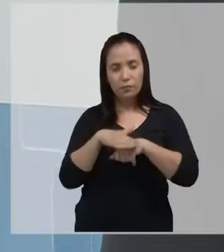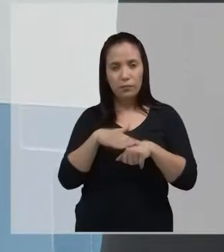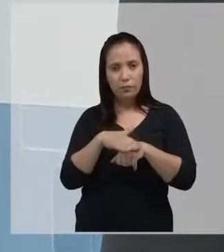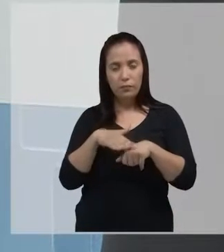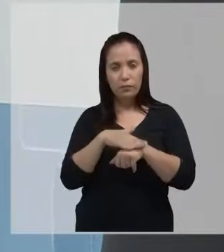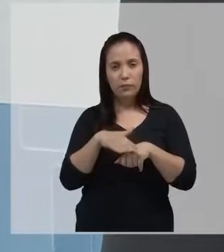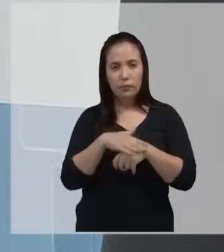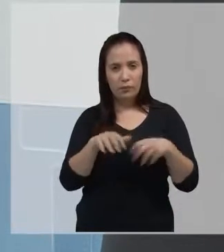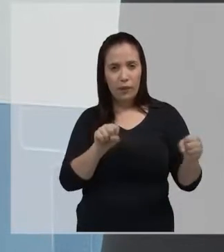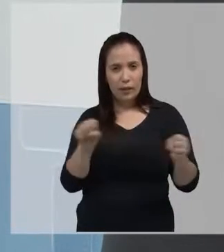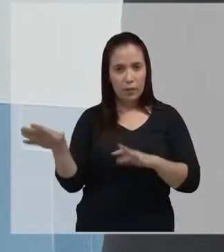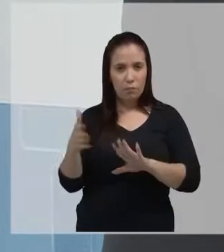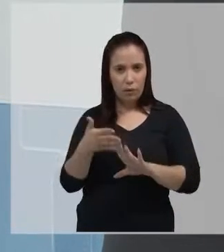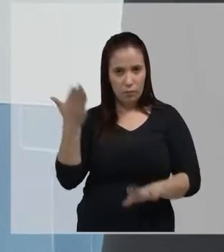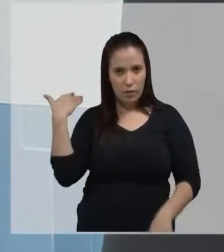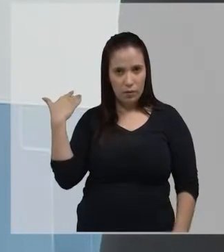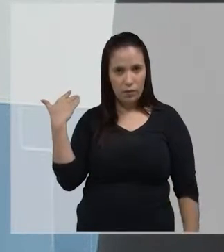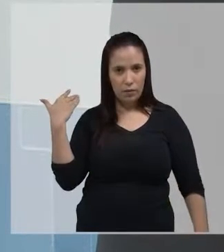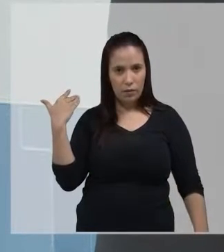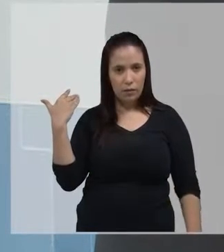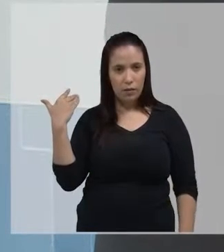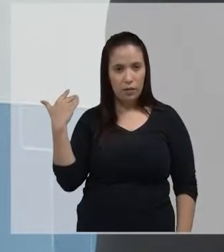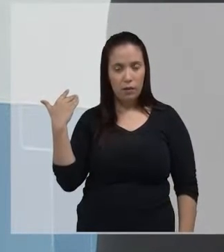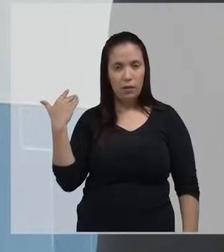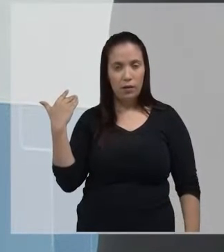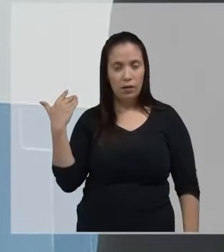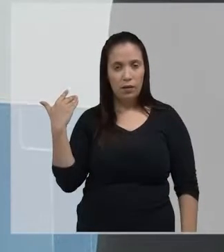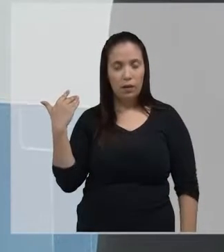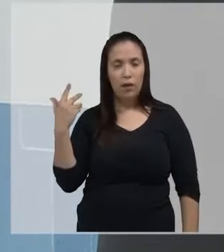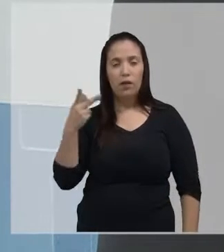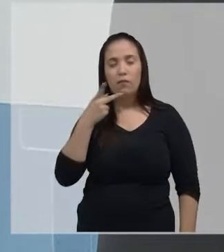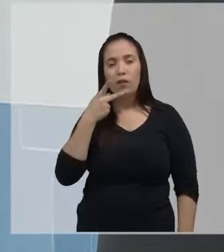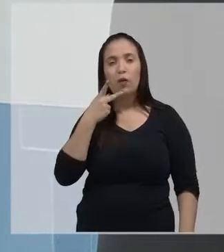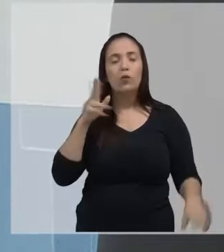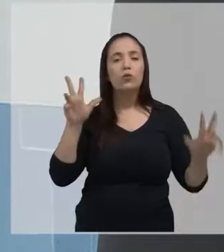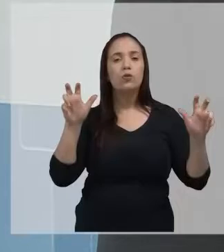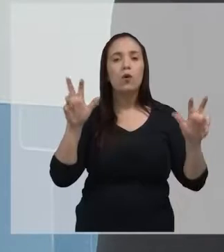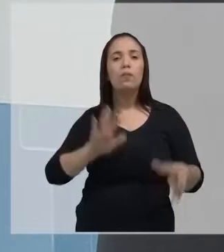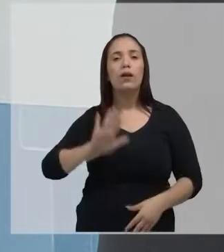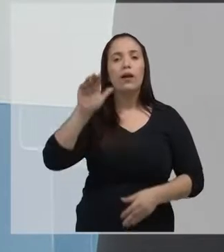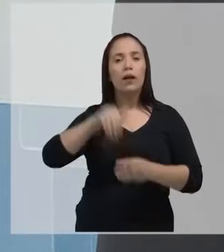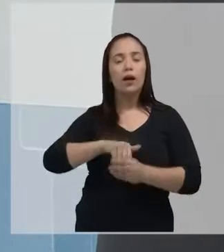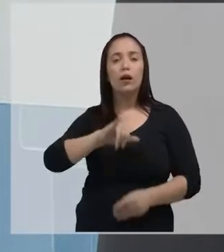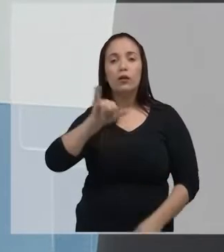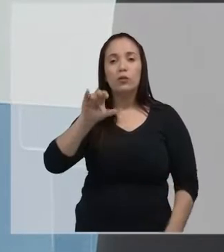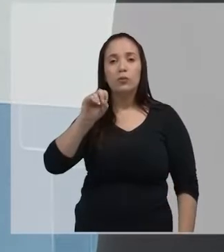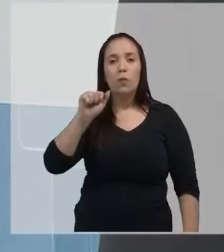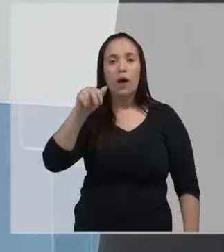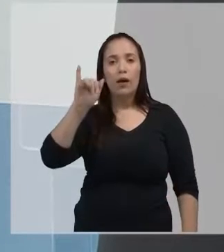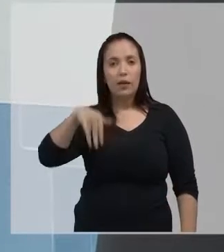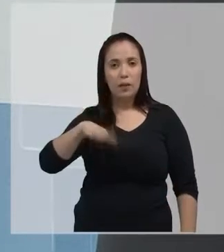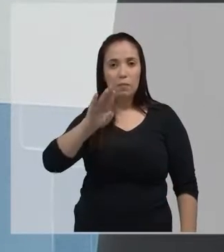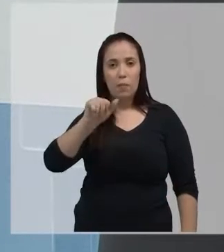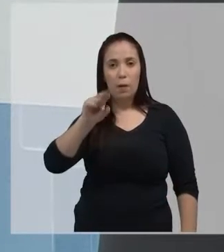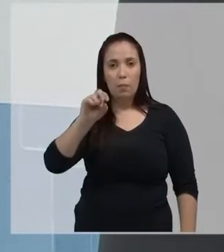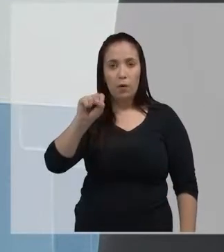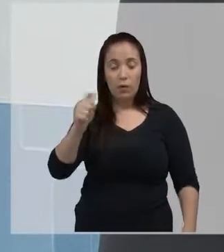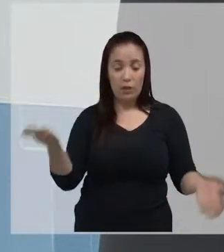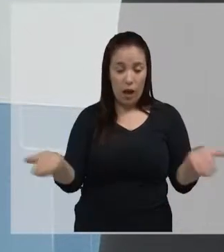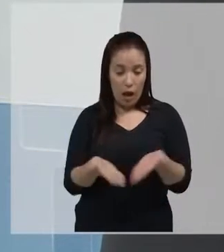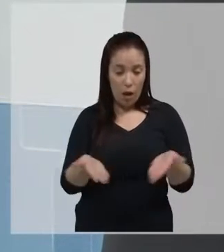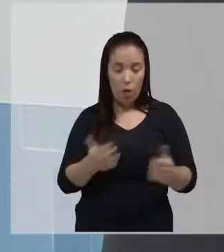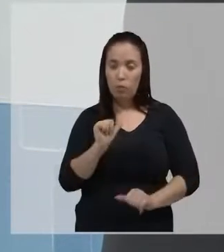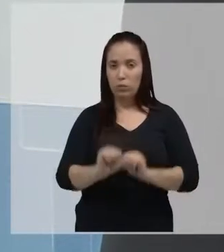na semana passada, Só lhe interromper, a gente mas, falou na candidatura do Joaquim Barbosa. Verdade. Hoje, essa semana, essa candidatura não existe mais.